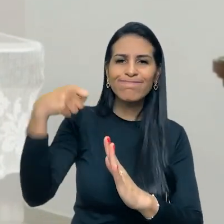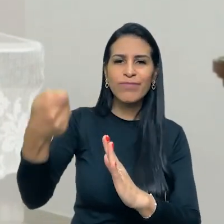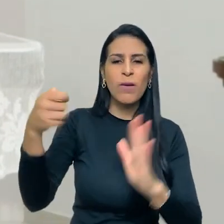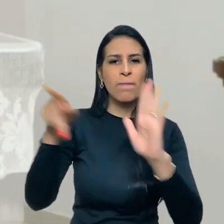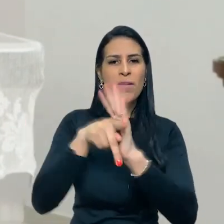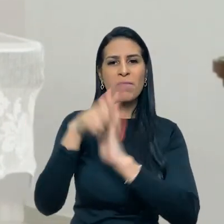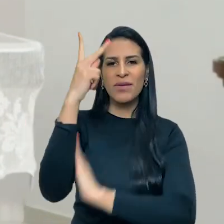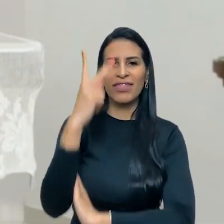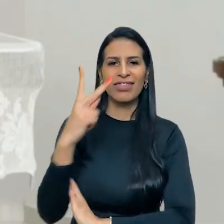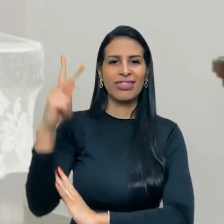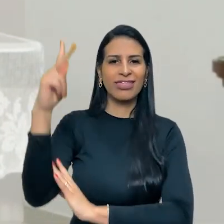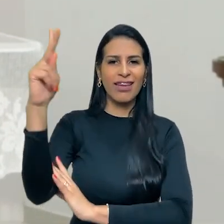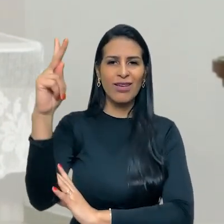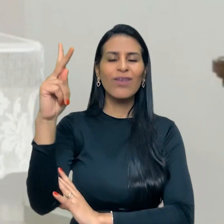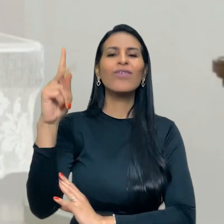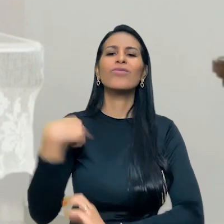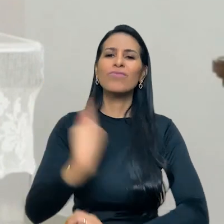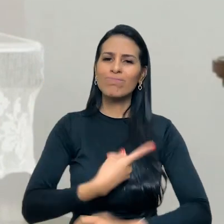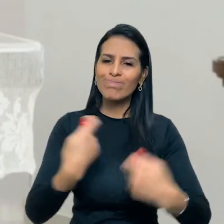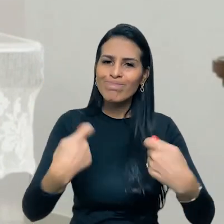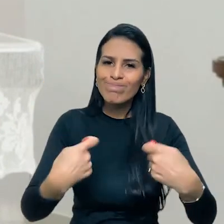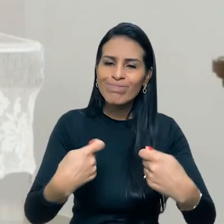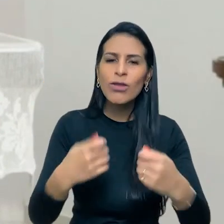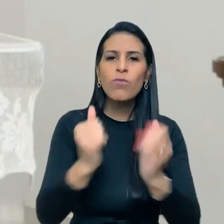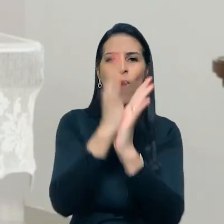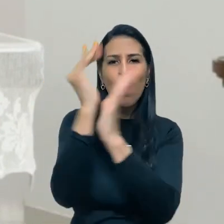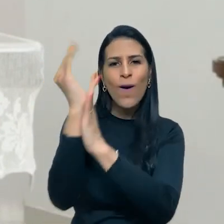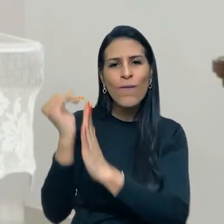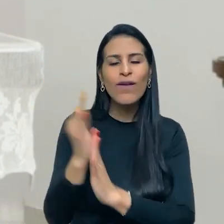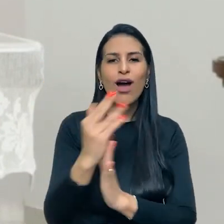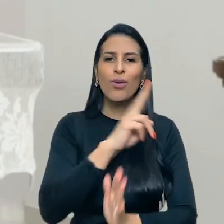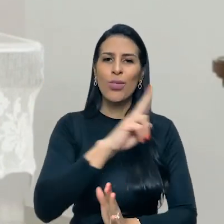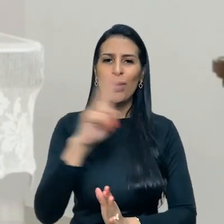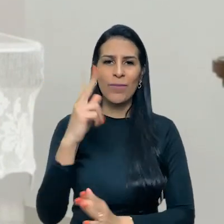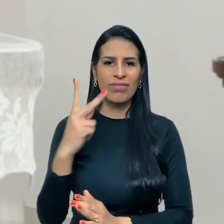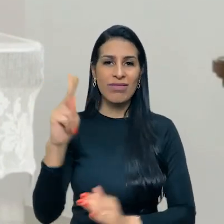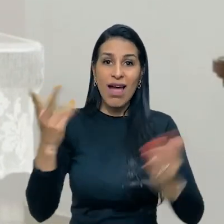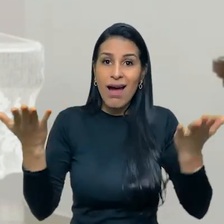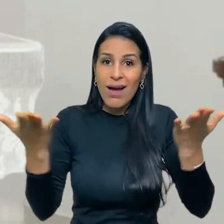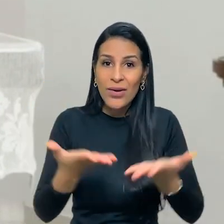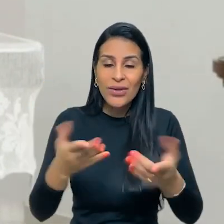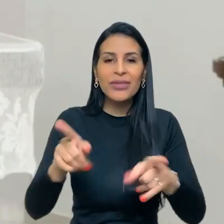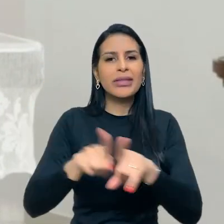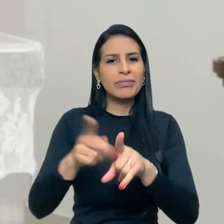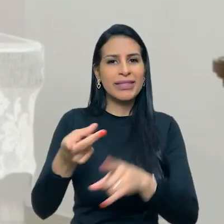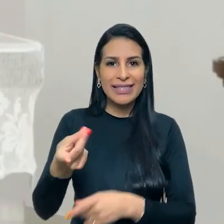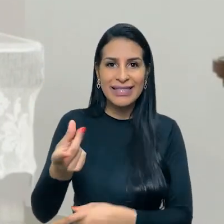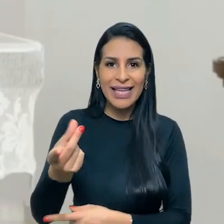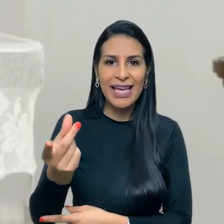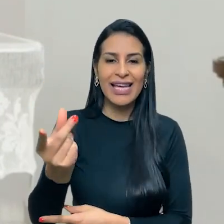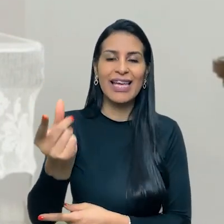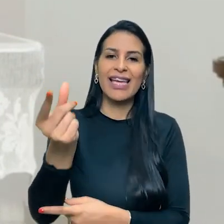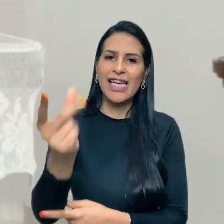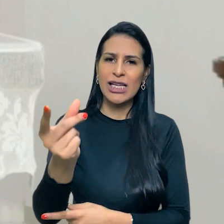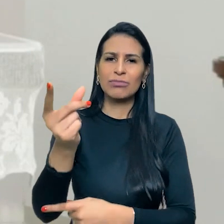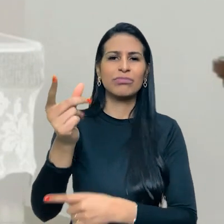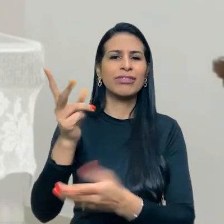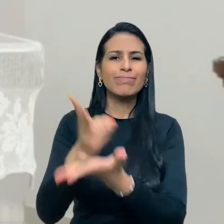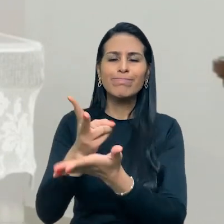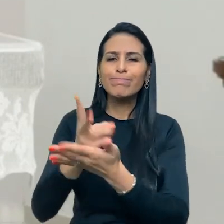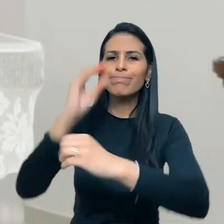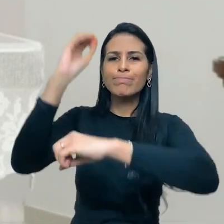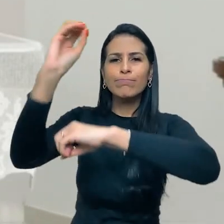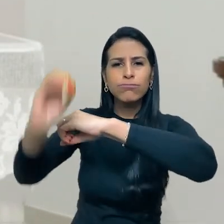Senhor seja louvado agora e para sempre, desde o nascer até o pôr do sol, que